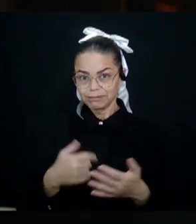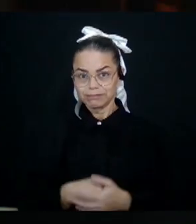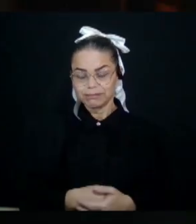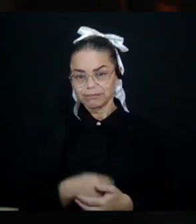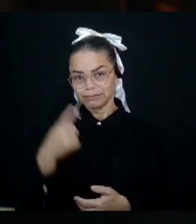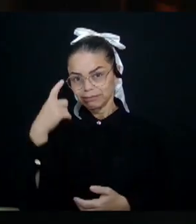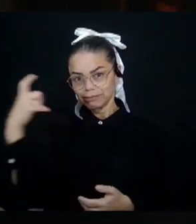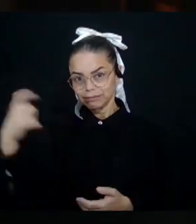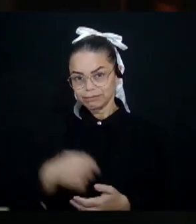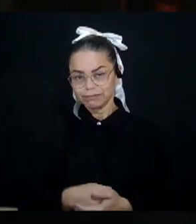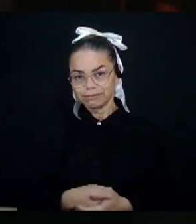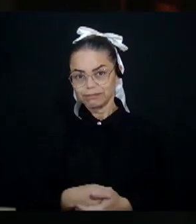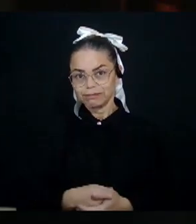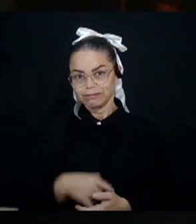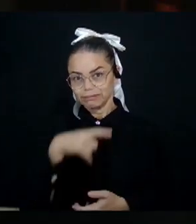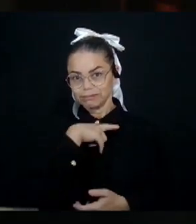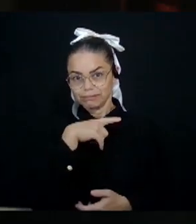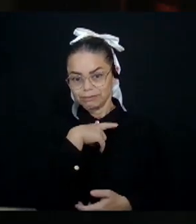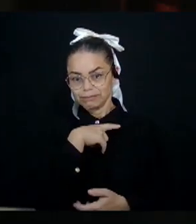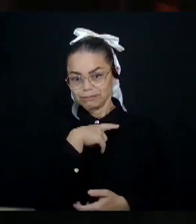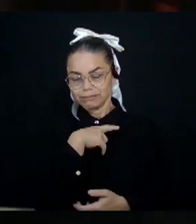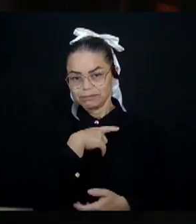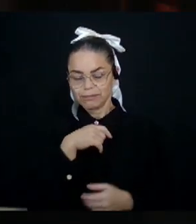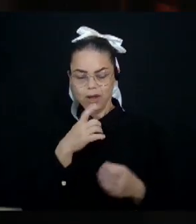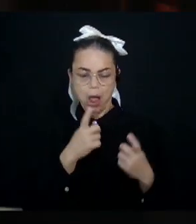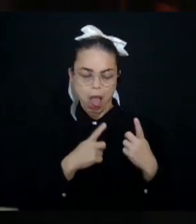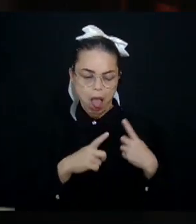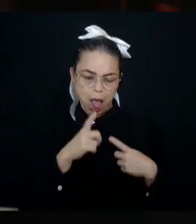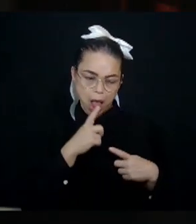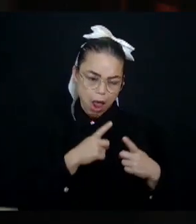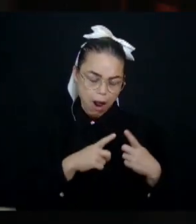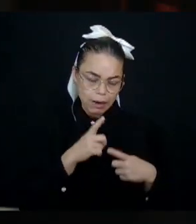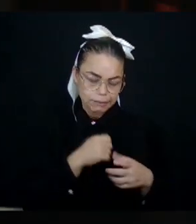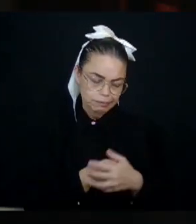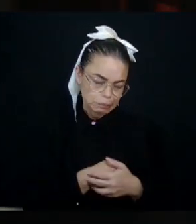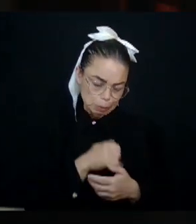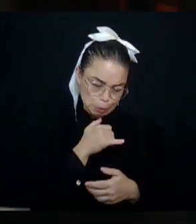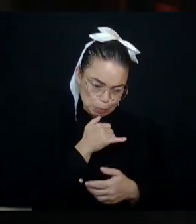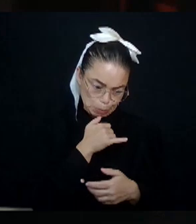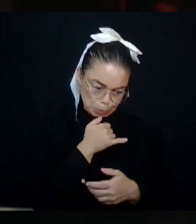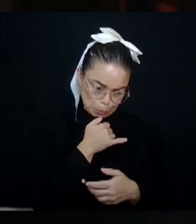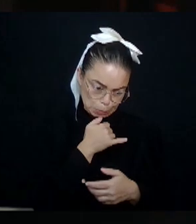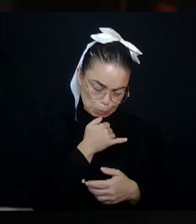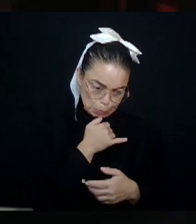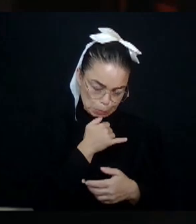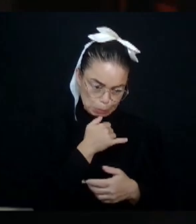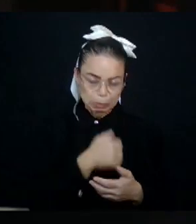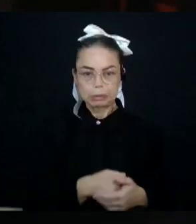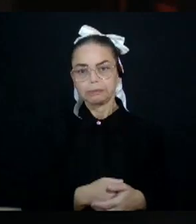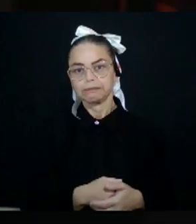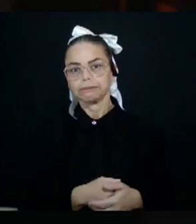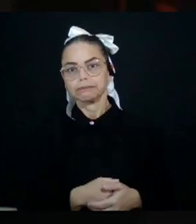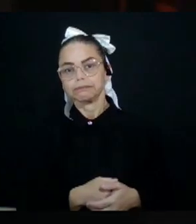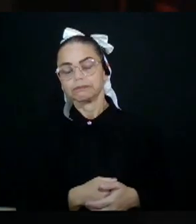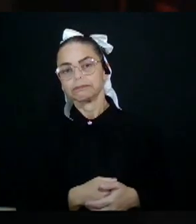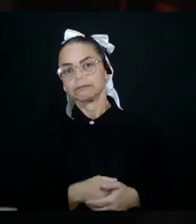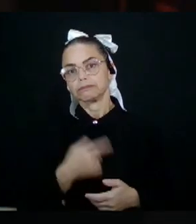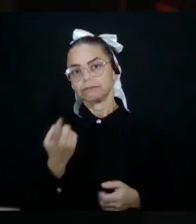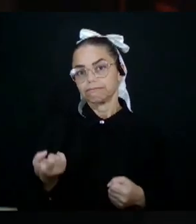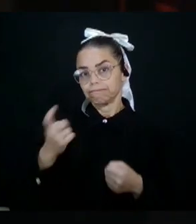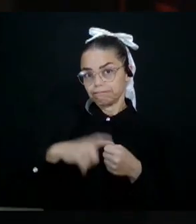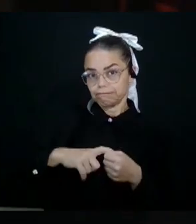porque a ponto da gente ter aí uma depressãozinha, né? Uma tristezinha, vamos colocar assim, quando a gente volta